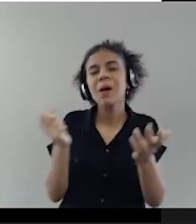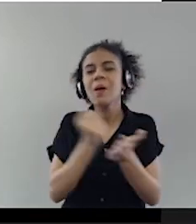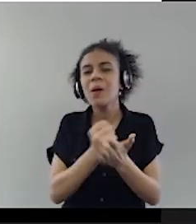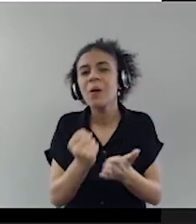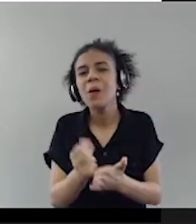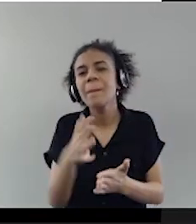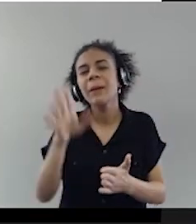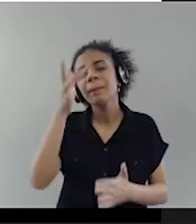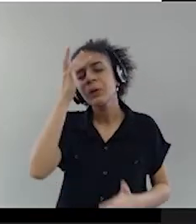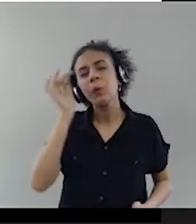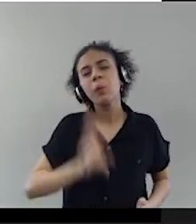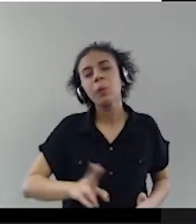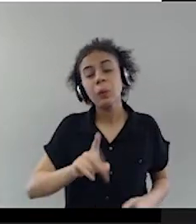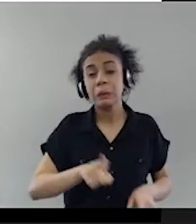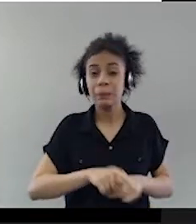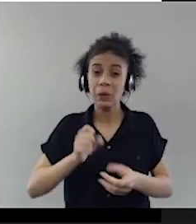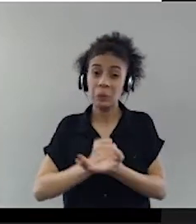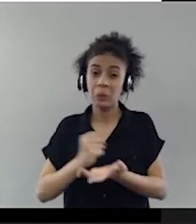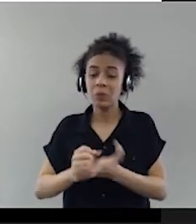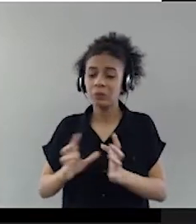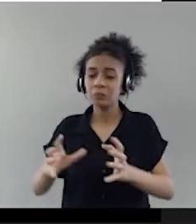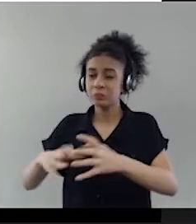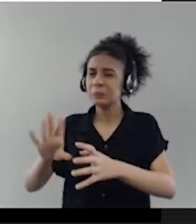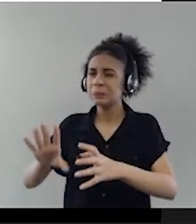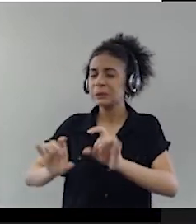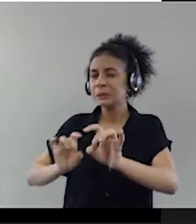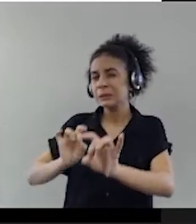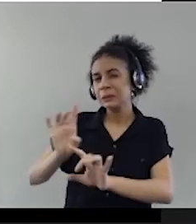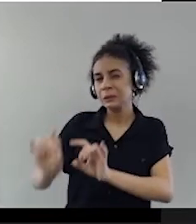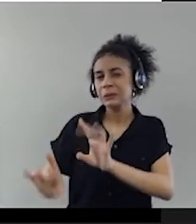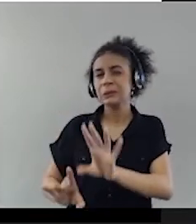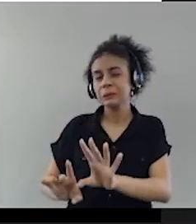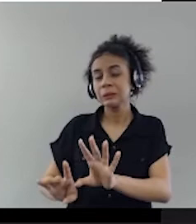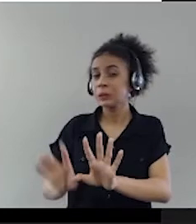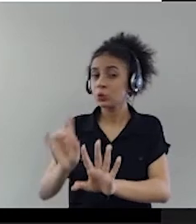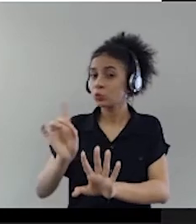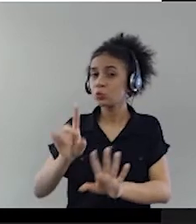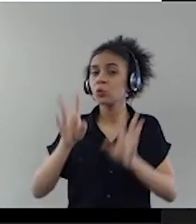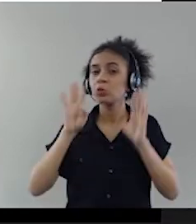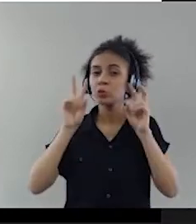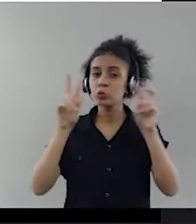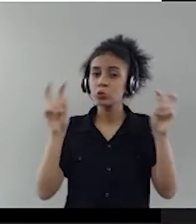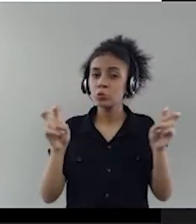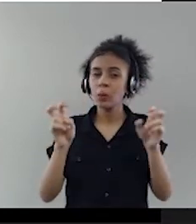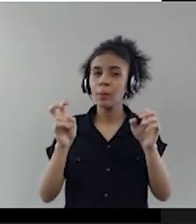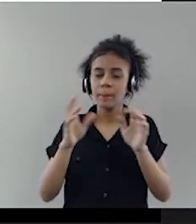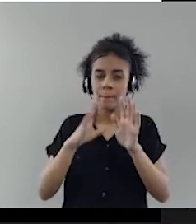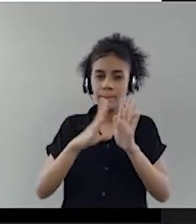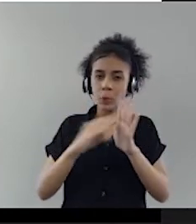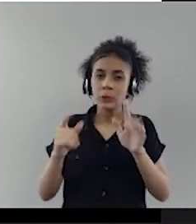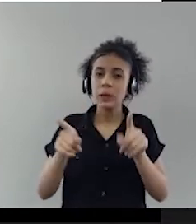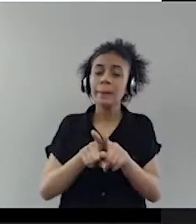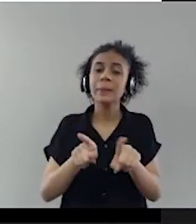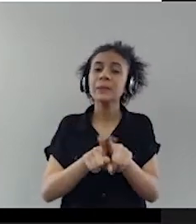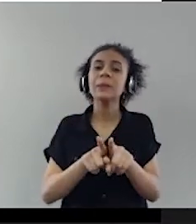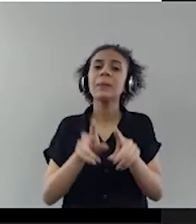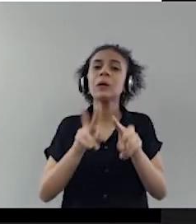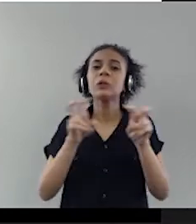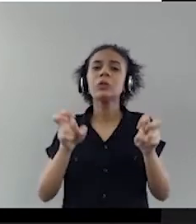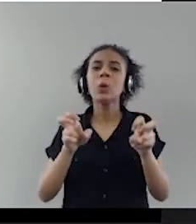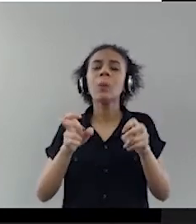contratos mais usuais e os contratos mais sofisticados, não só no que se refere à sua modelagem, mas no que se refere também à